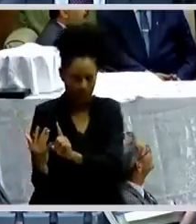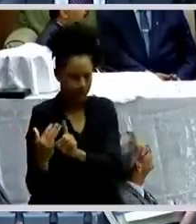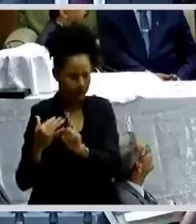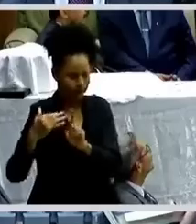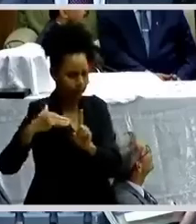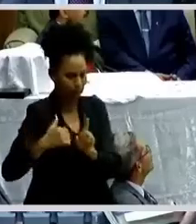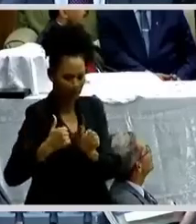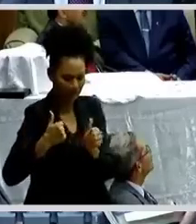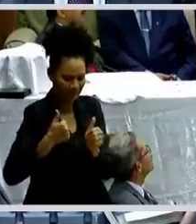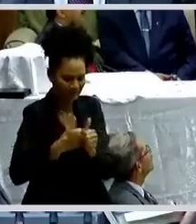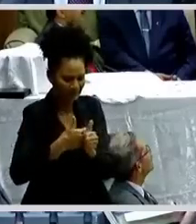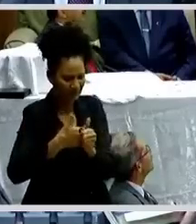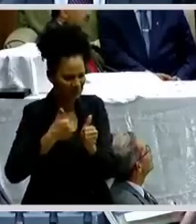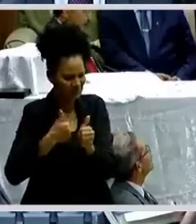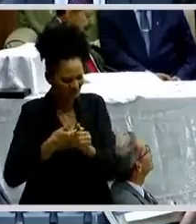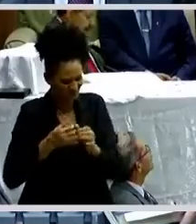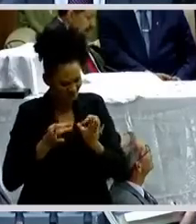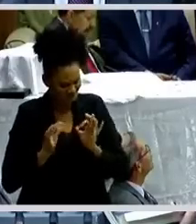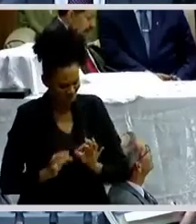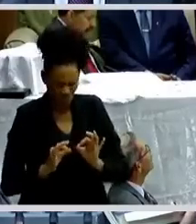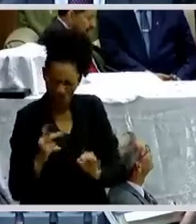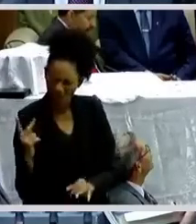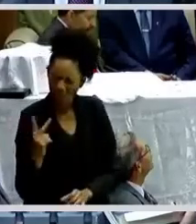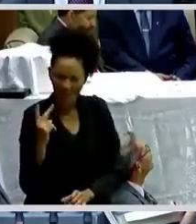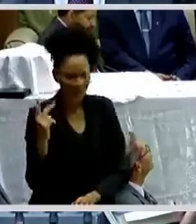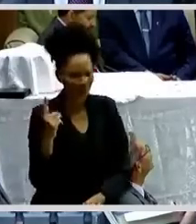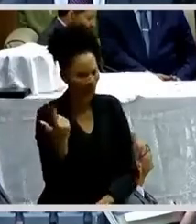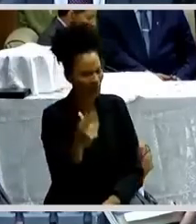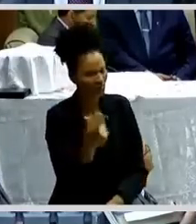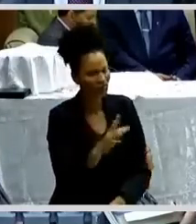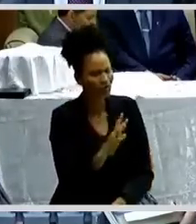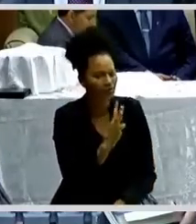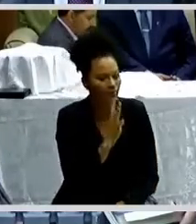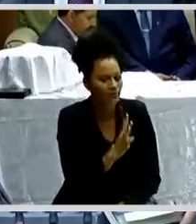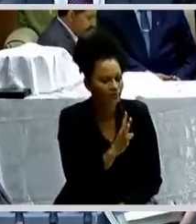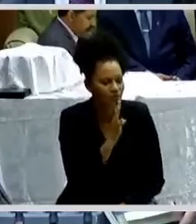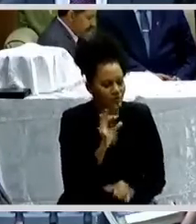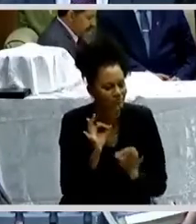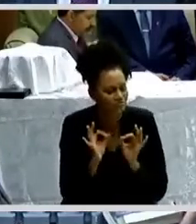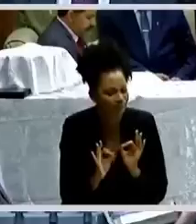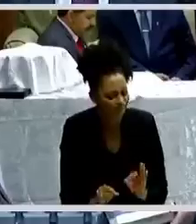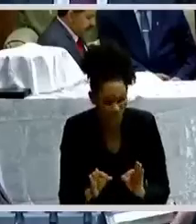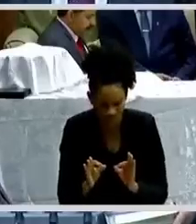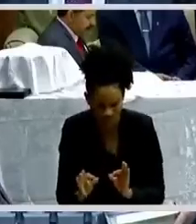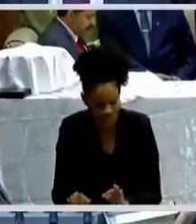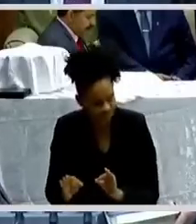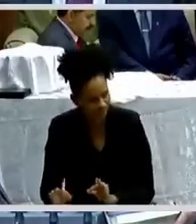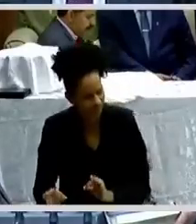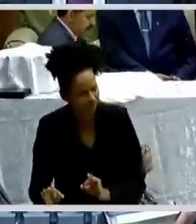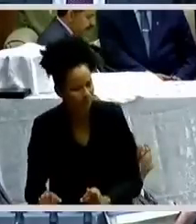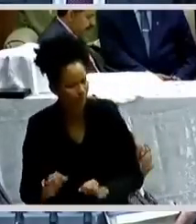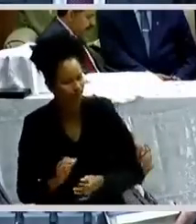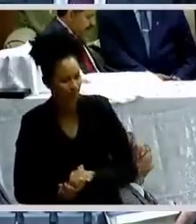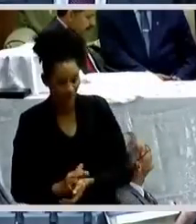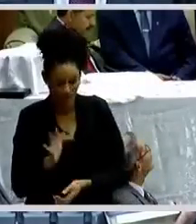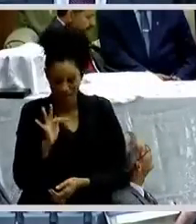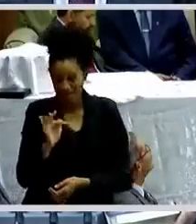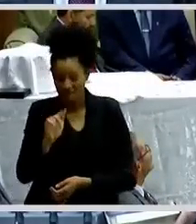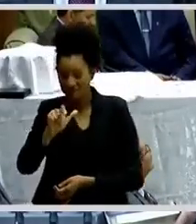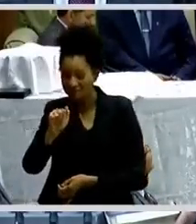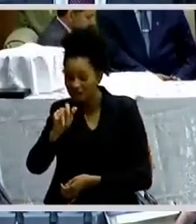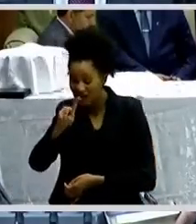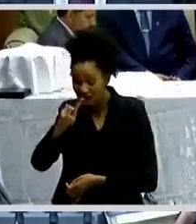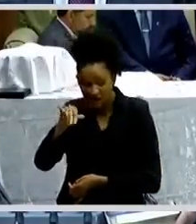Um grupo justo, sem valor, mas conhecia a justiça. Frávio Josefo diz que